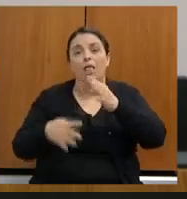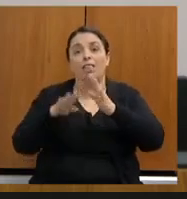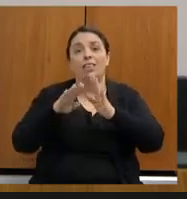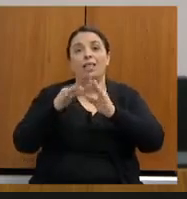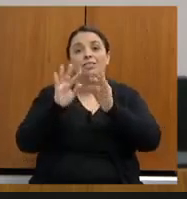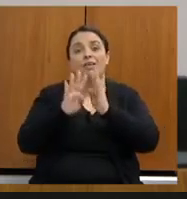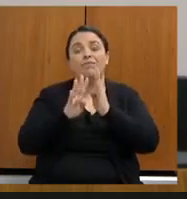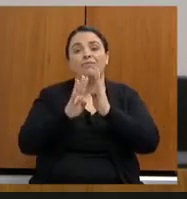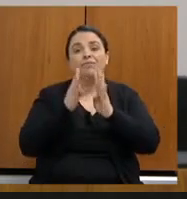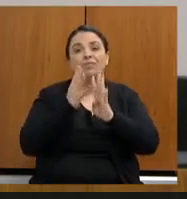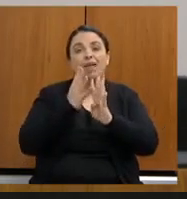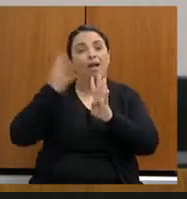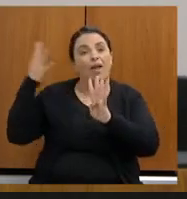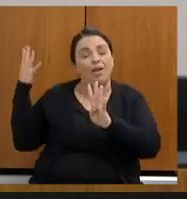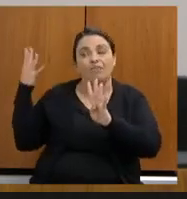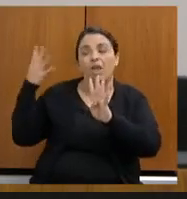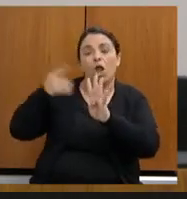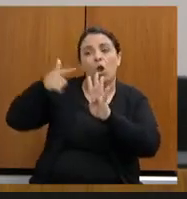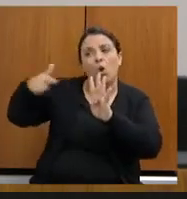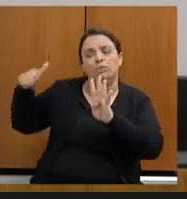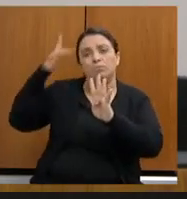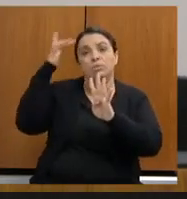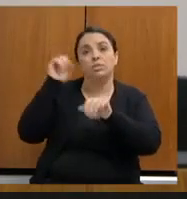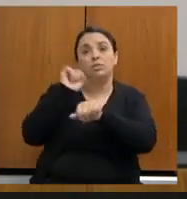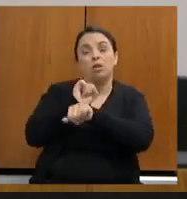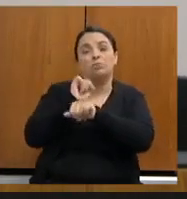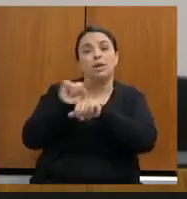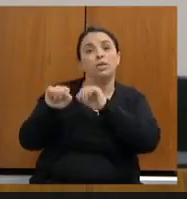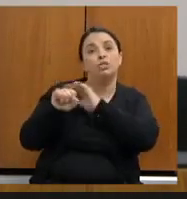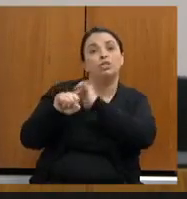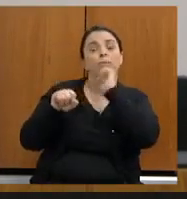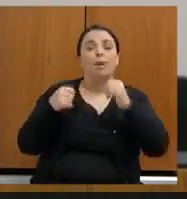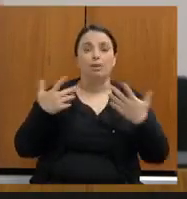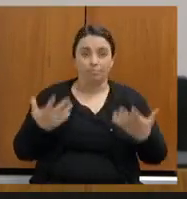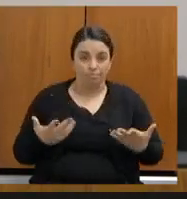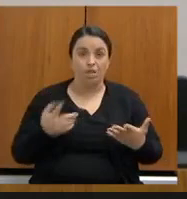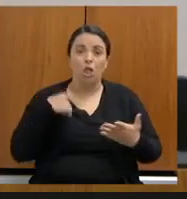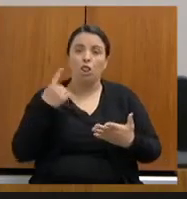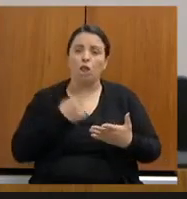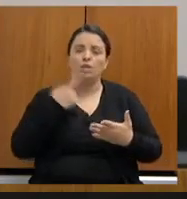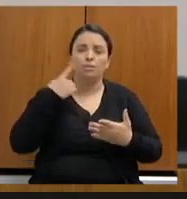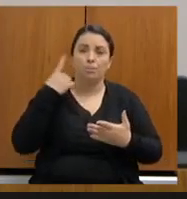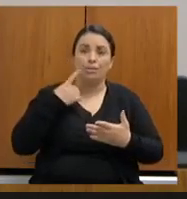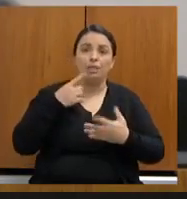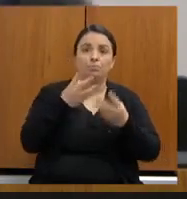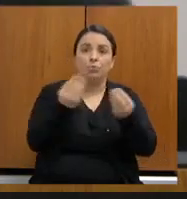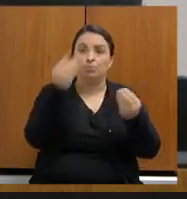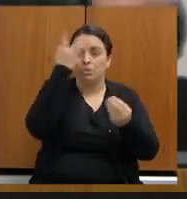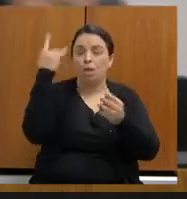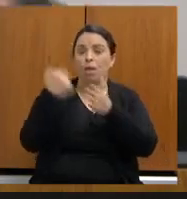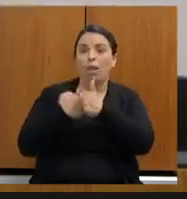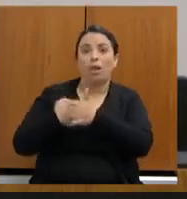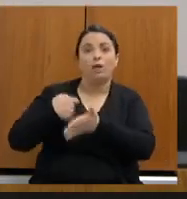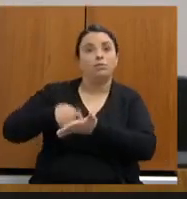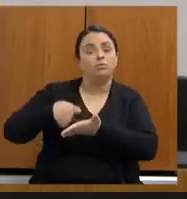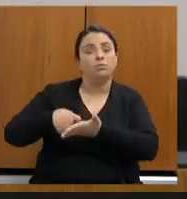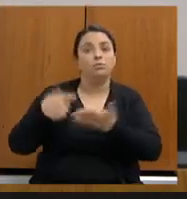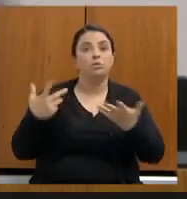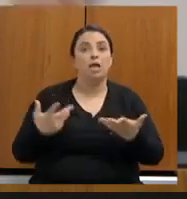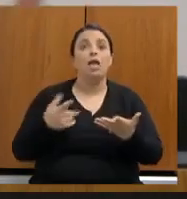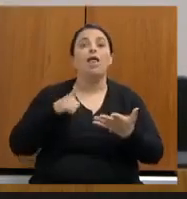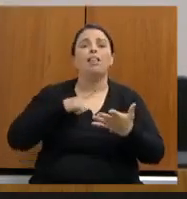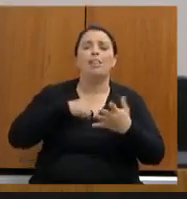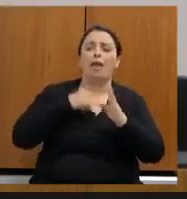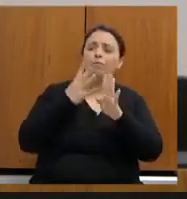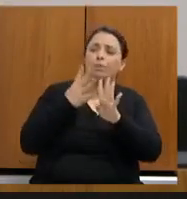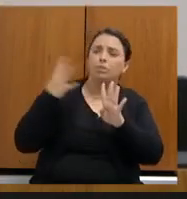realizado uma cobrança que todos nós deputados estamos recebendo a nós temos um enfeite um excedente tal no concurso